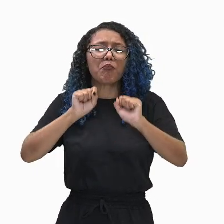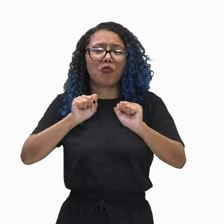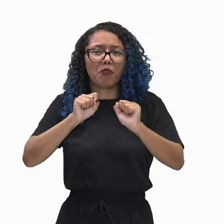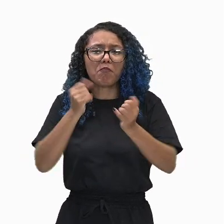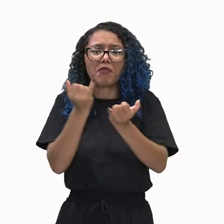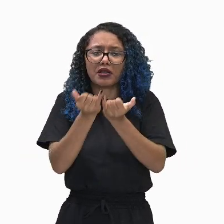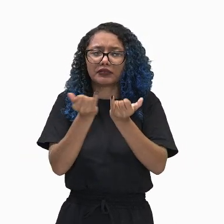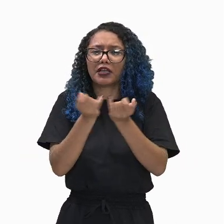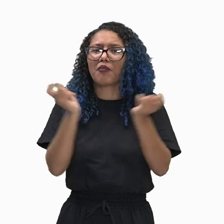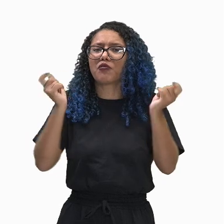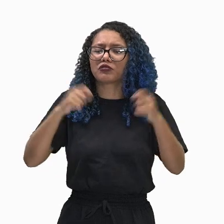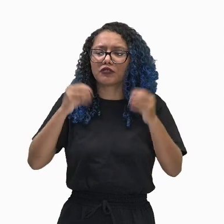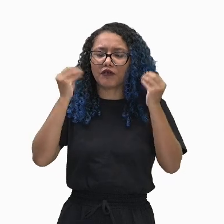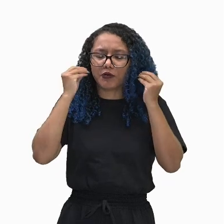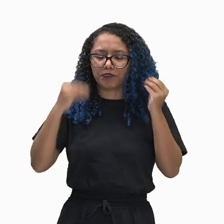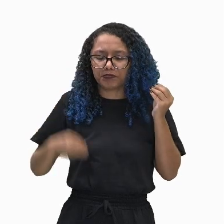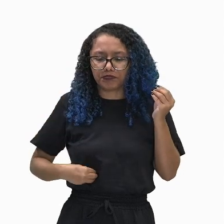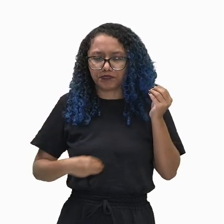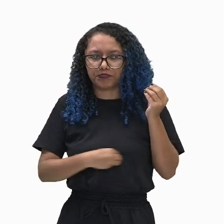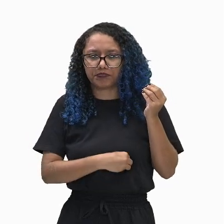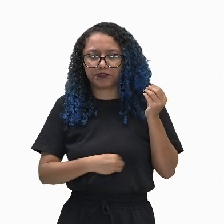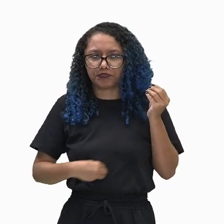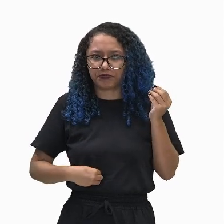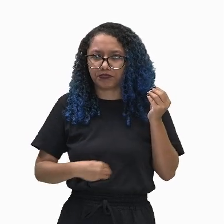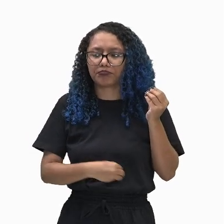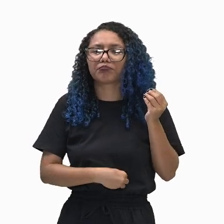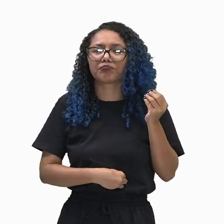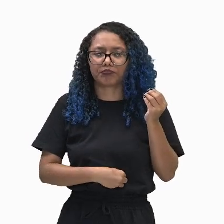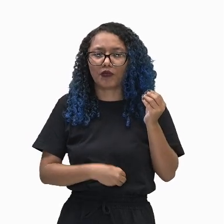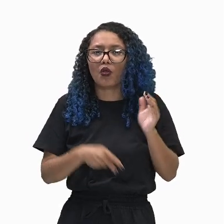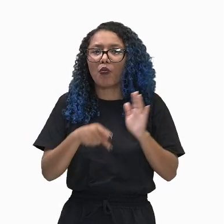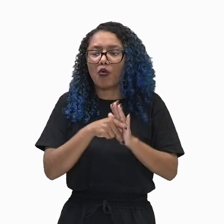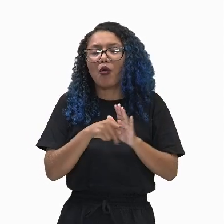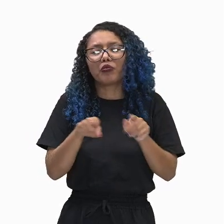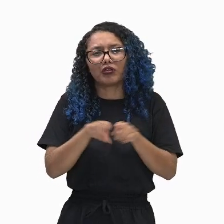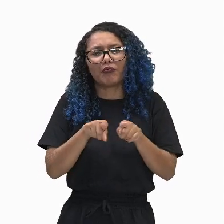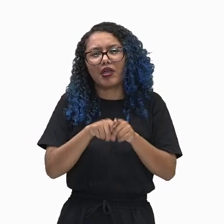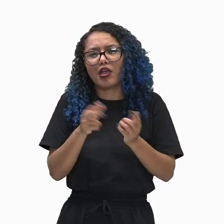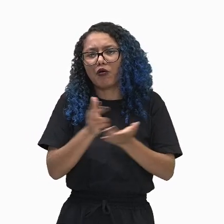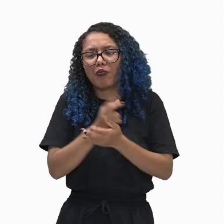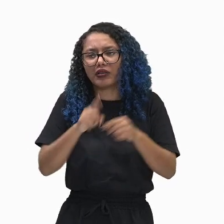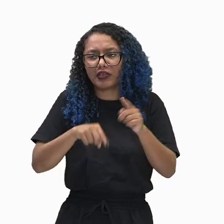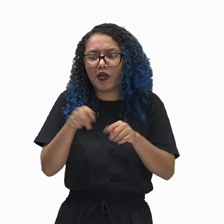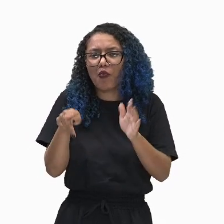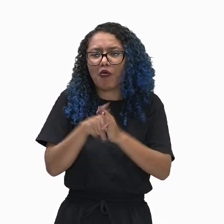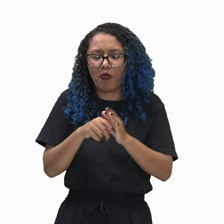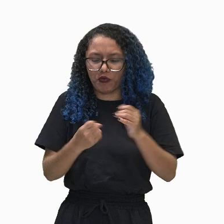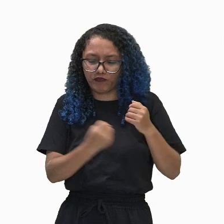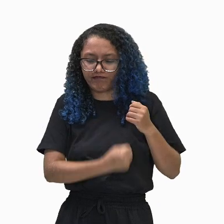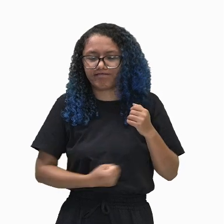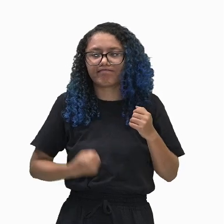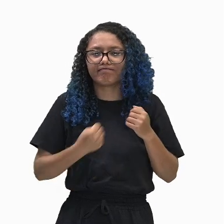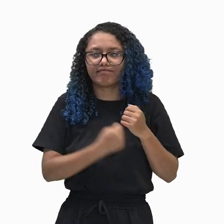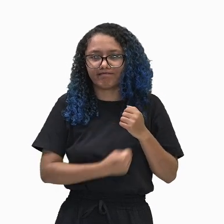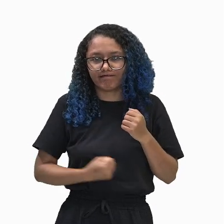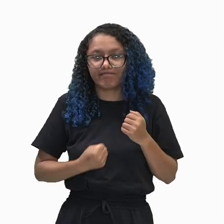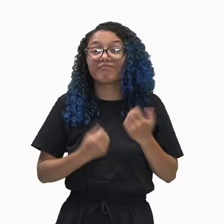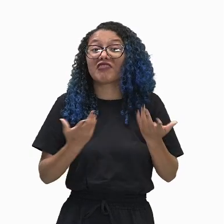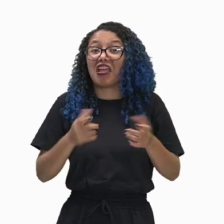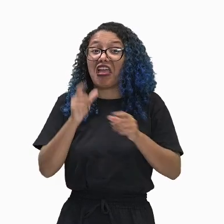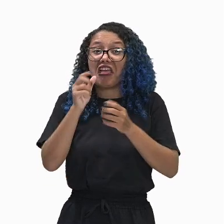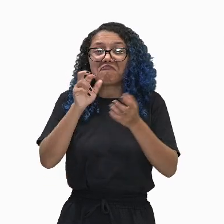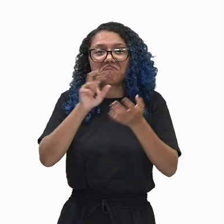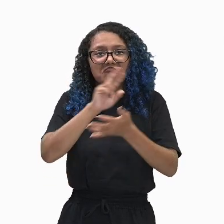cardiotocografia, que é um cardioscópio de ultrassonografia. Nossa, trava-línguas hoje, né? Nós temos um vocabulário